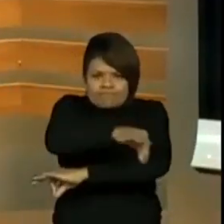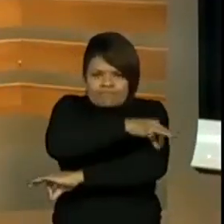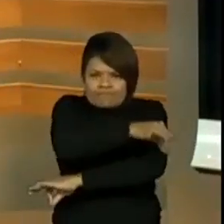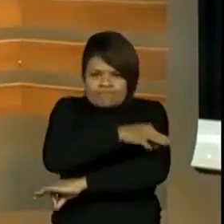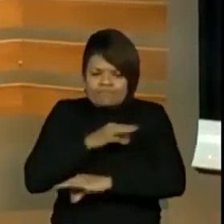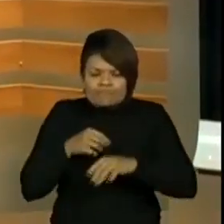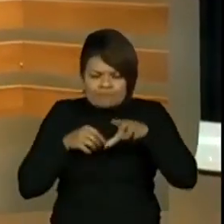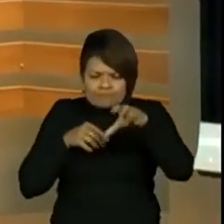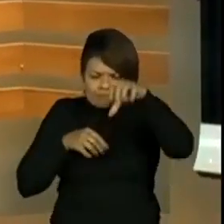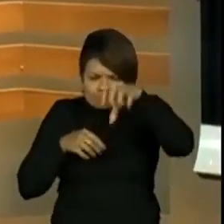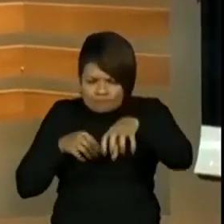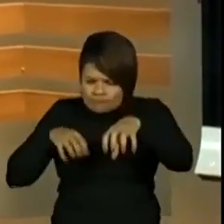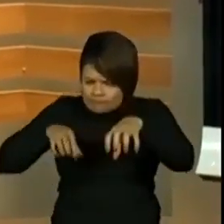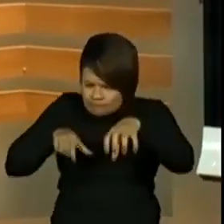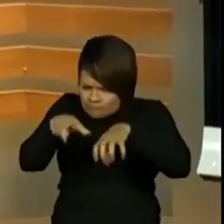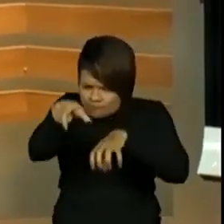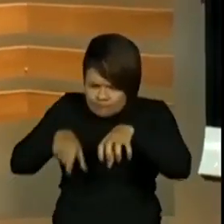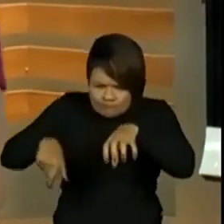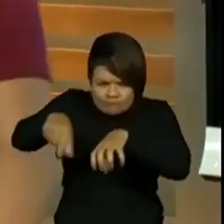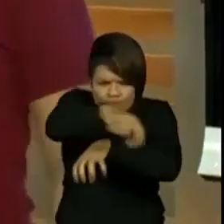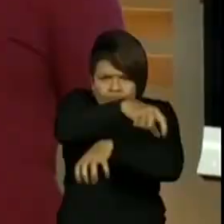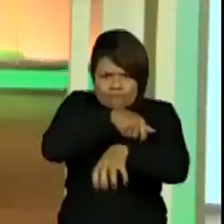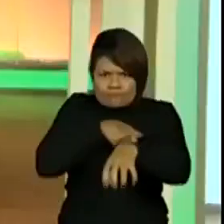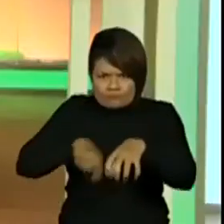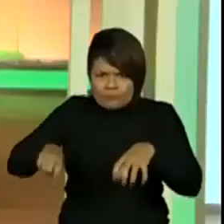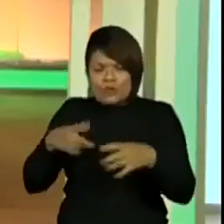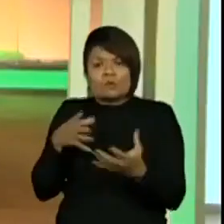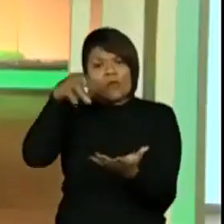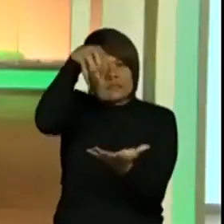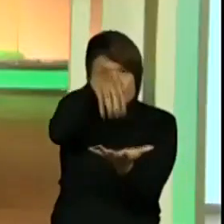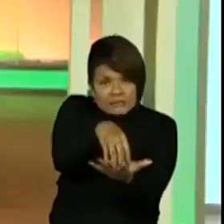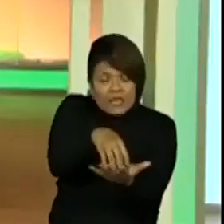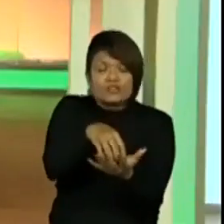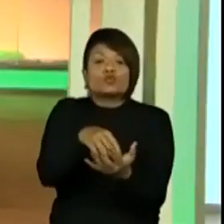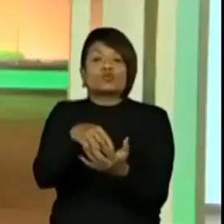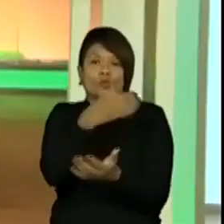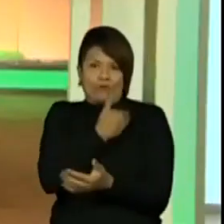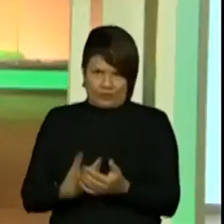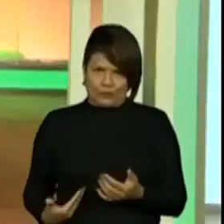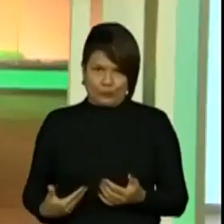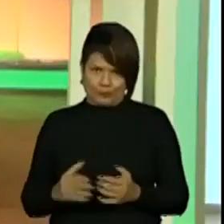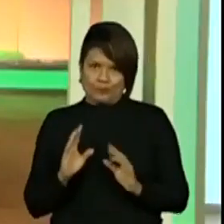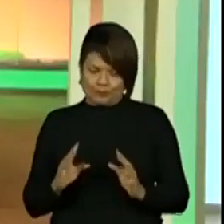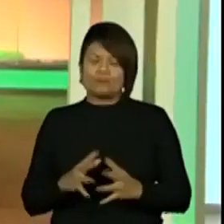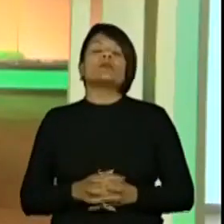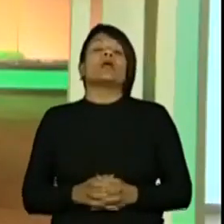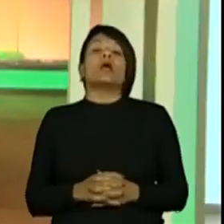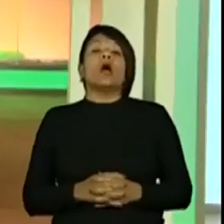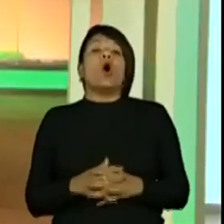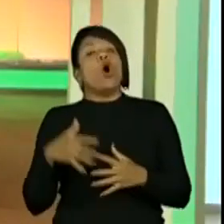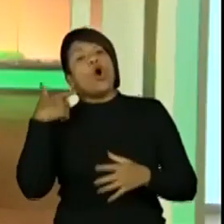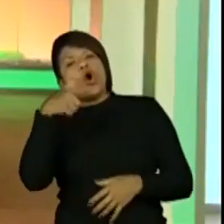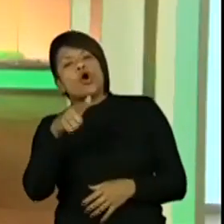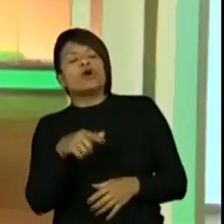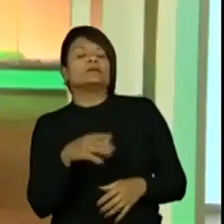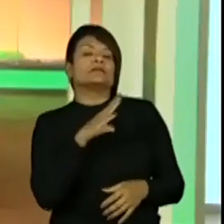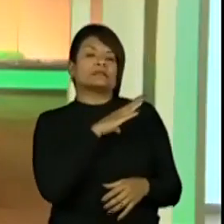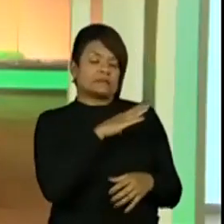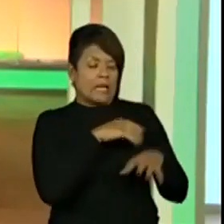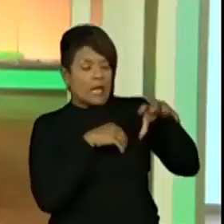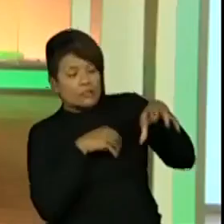foi planejada para ser sede do nosso governo. Tá? Outras cidades têm outras características. Por